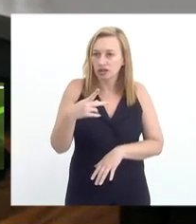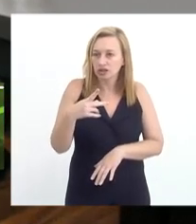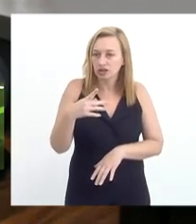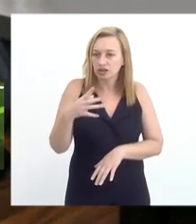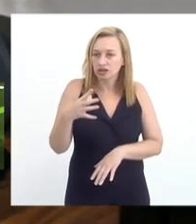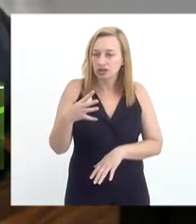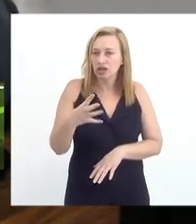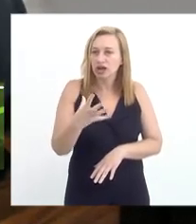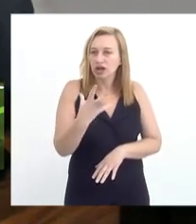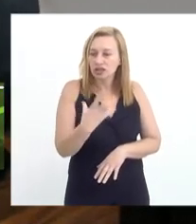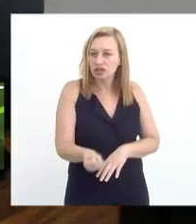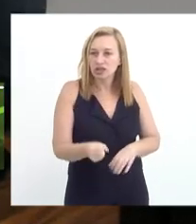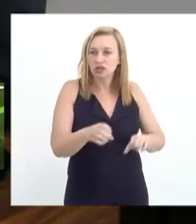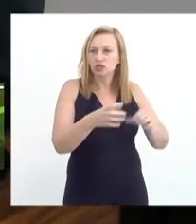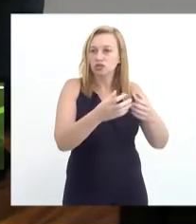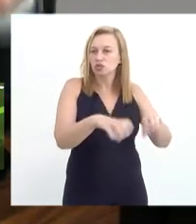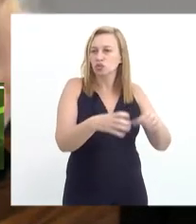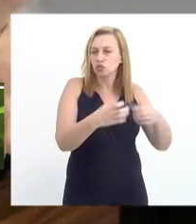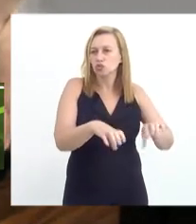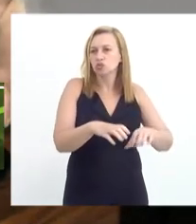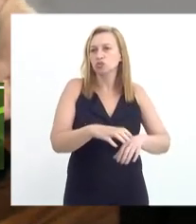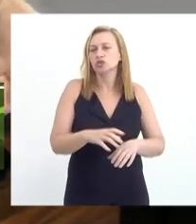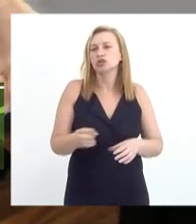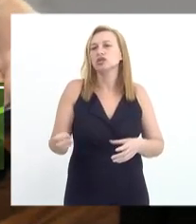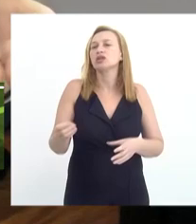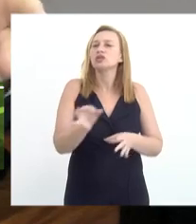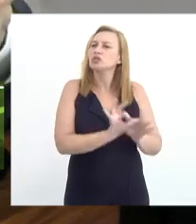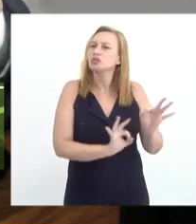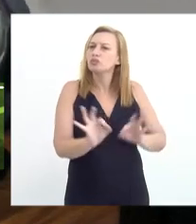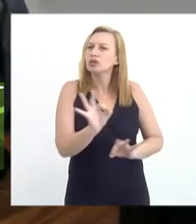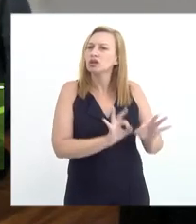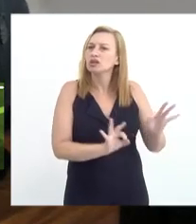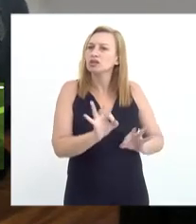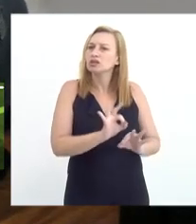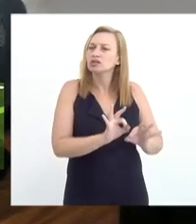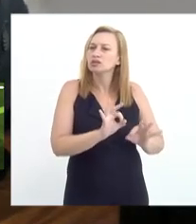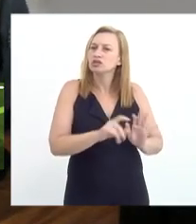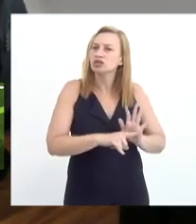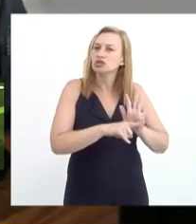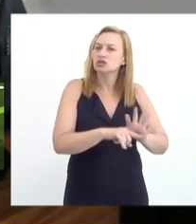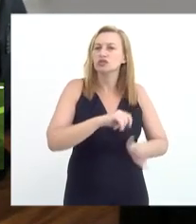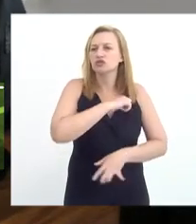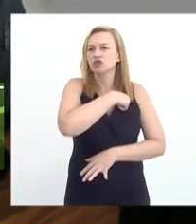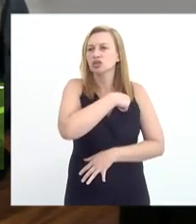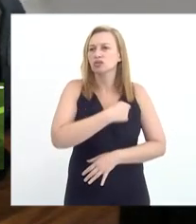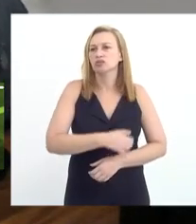concursos Que estão No plano De recuperação Fiscal